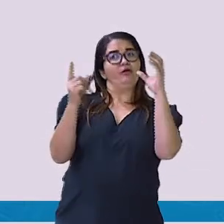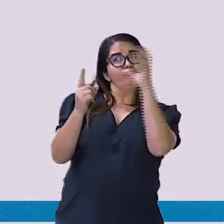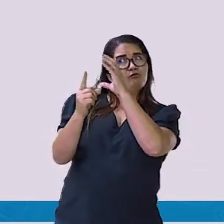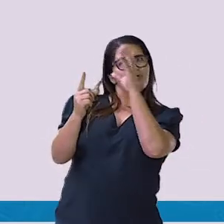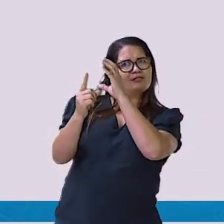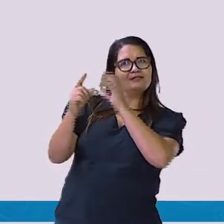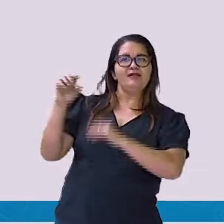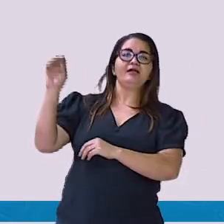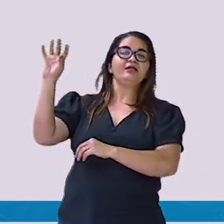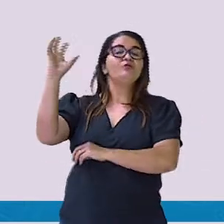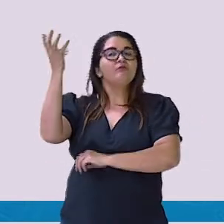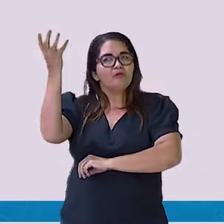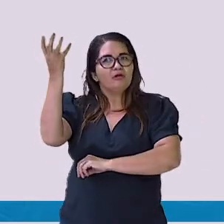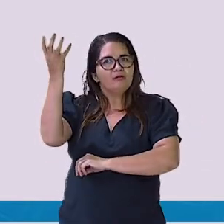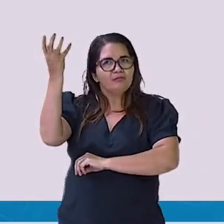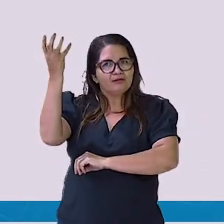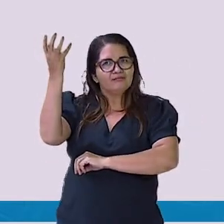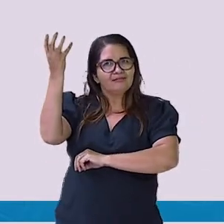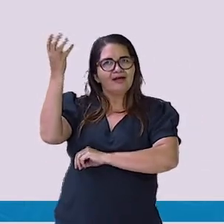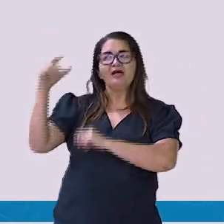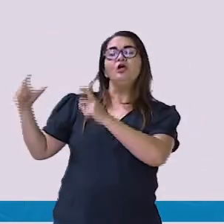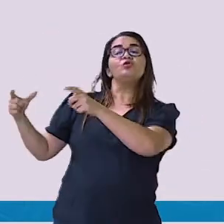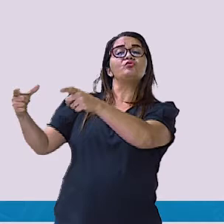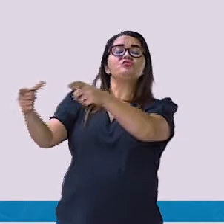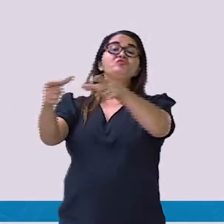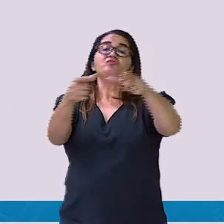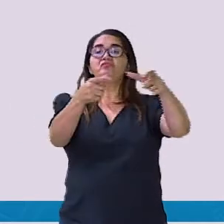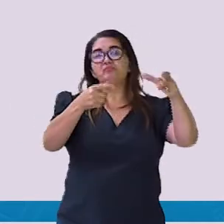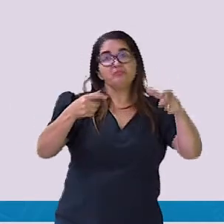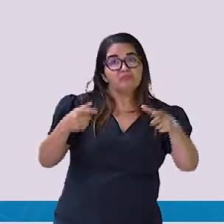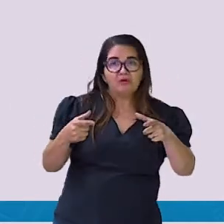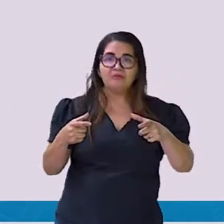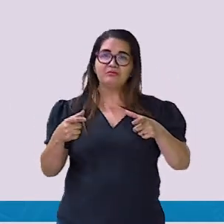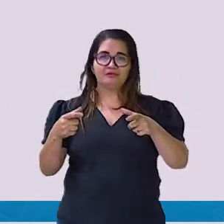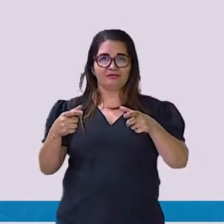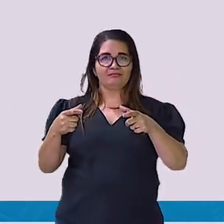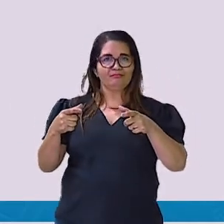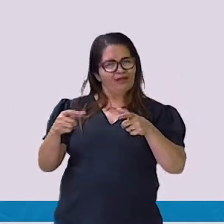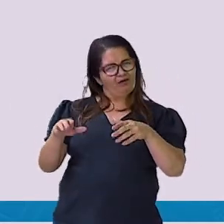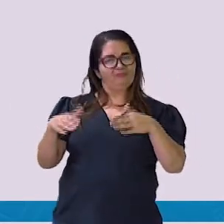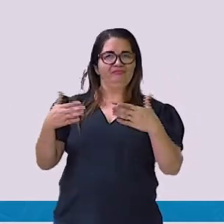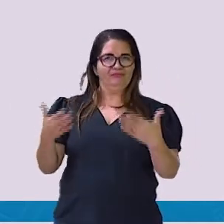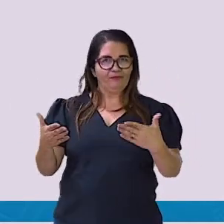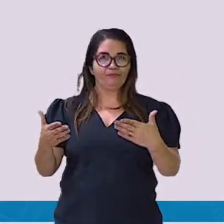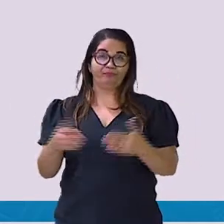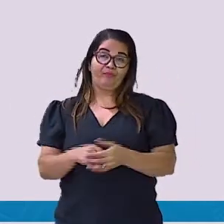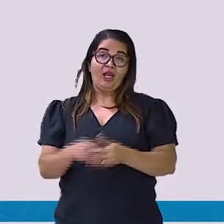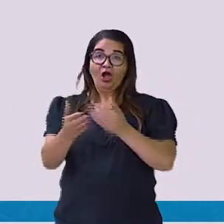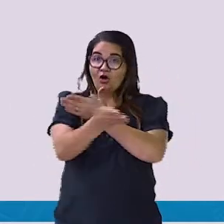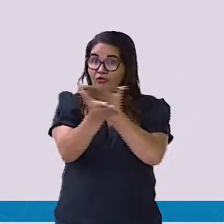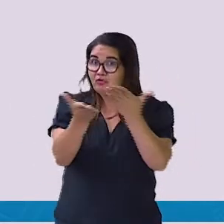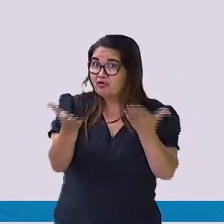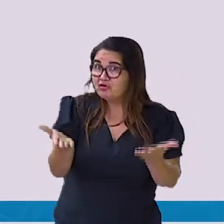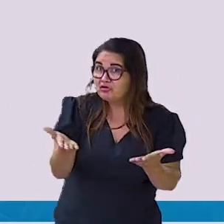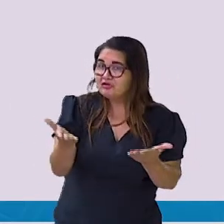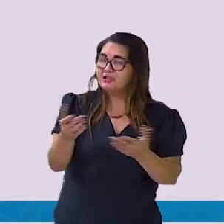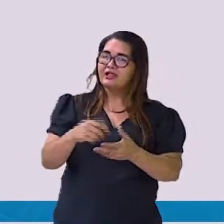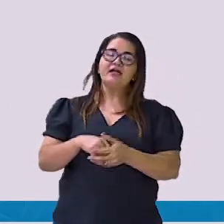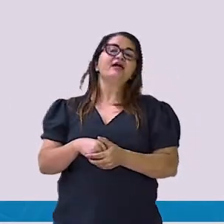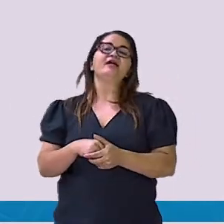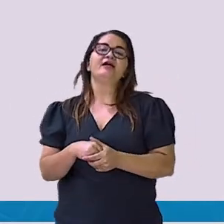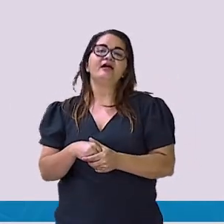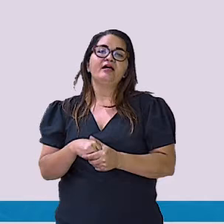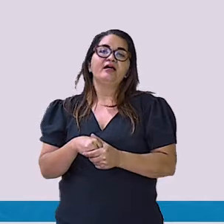essa influência. Tá certo? Você, como bom valadarense, já deve ter ouvido alguém comentar o